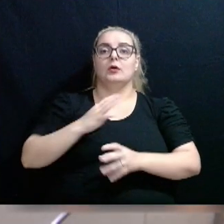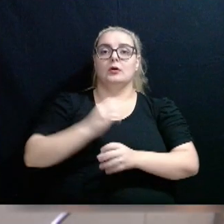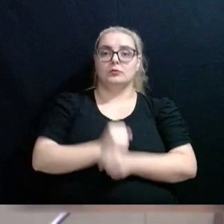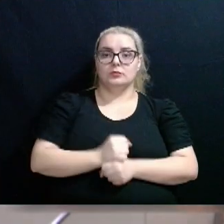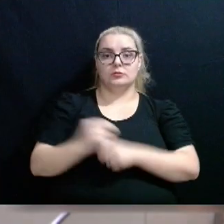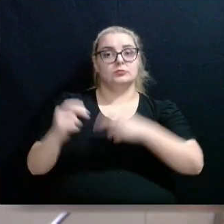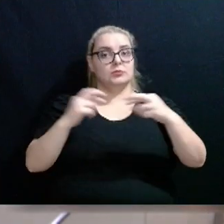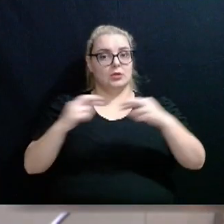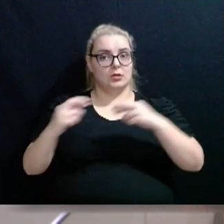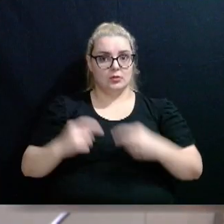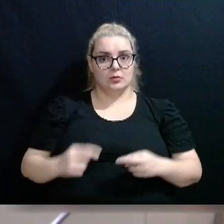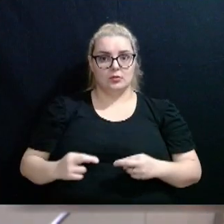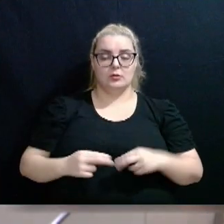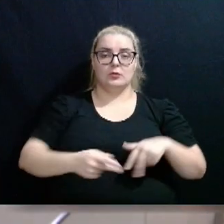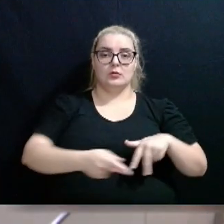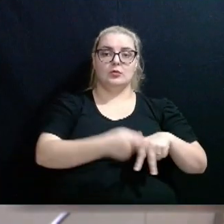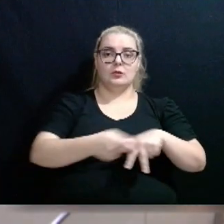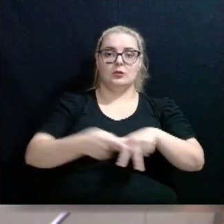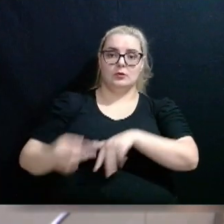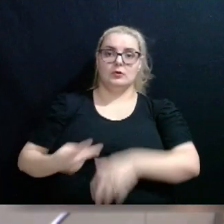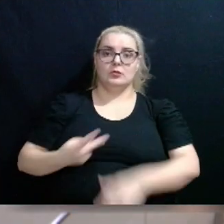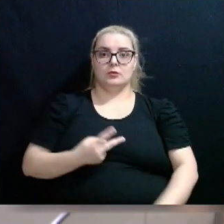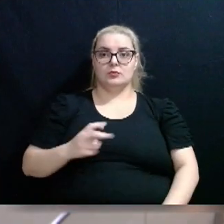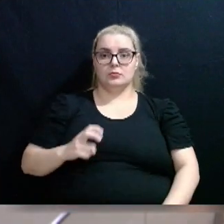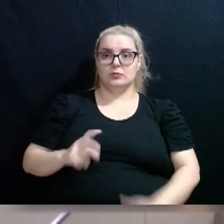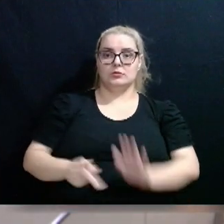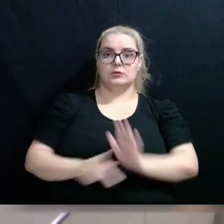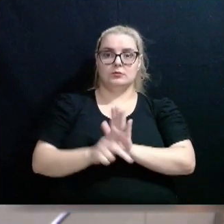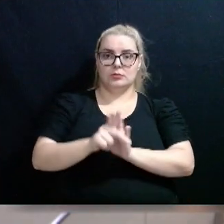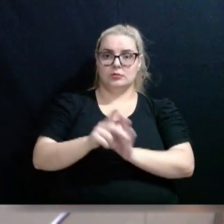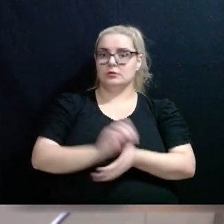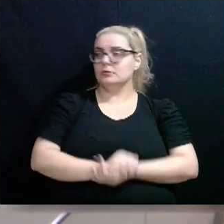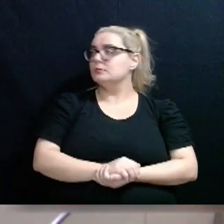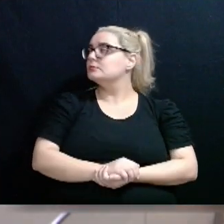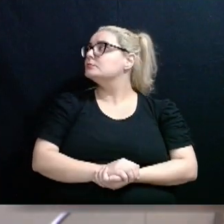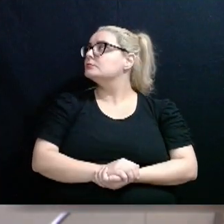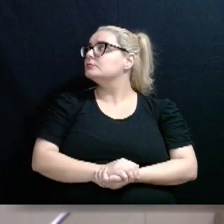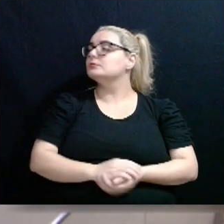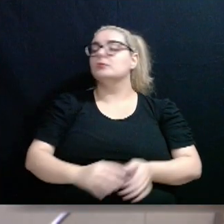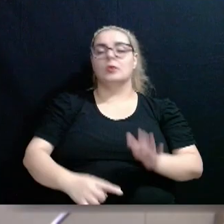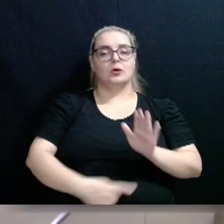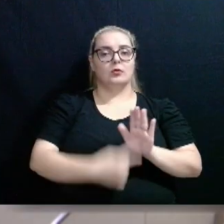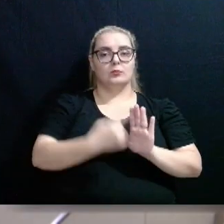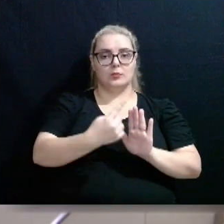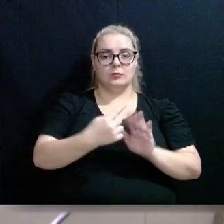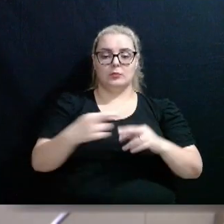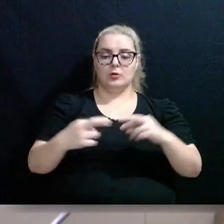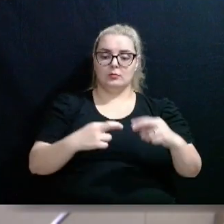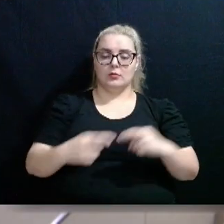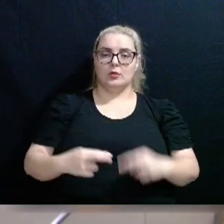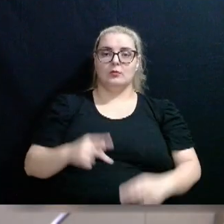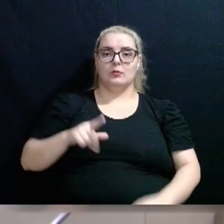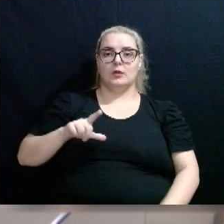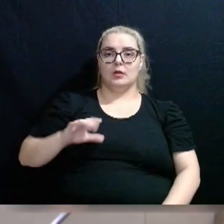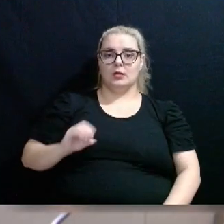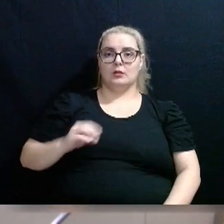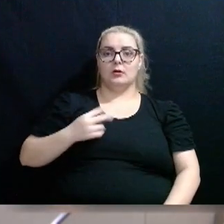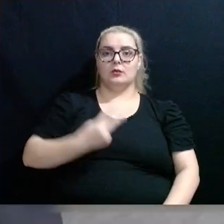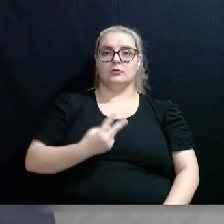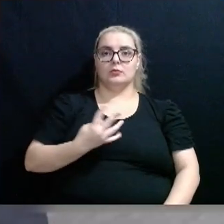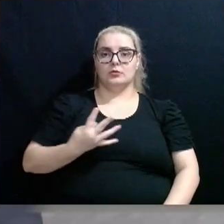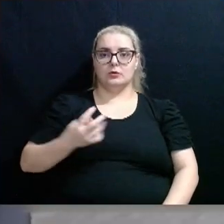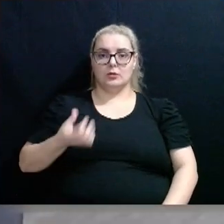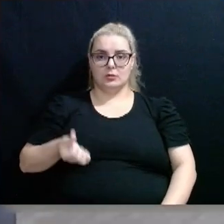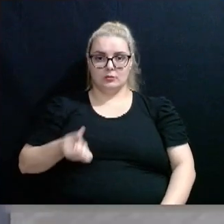os pareceres de 25 projetos. O primeiro item avaliado foi o PLO 246 de